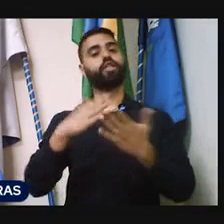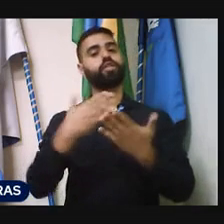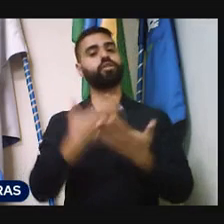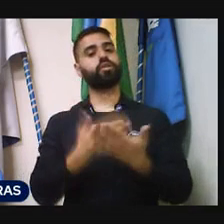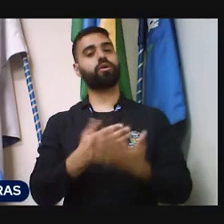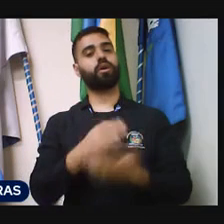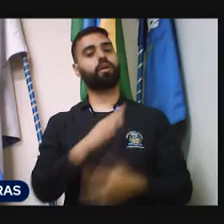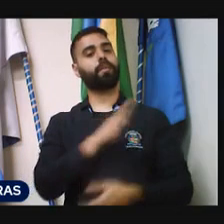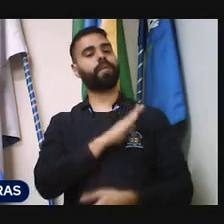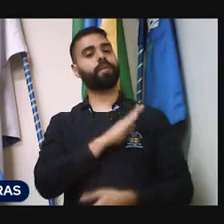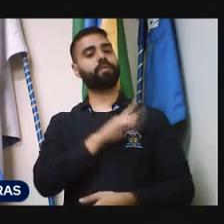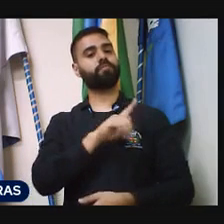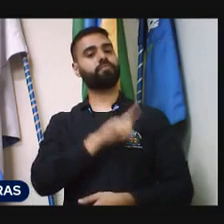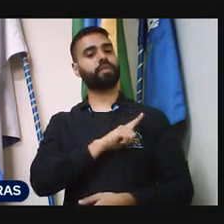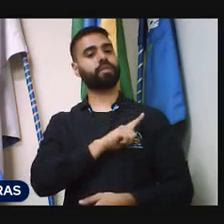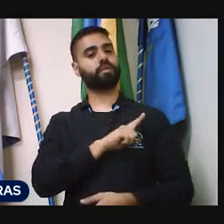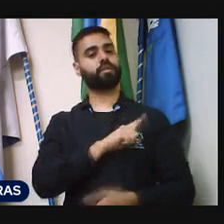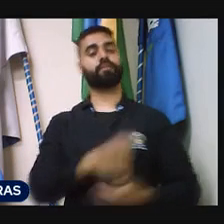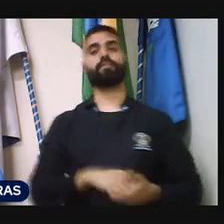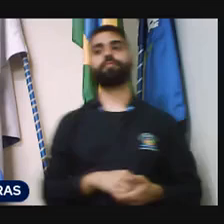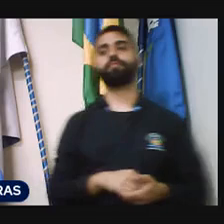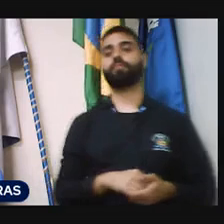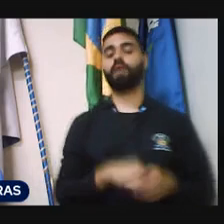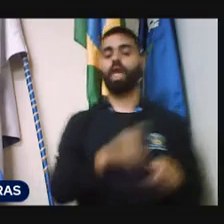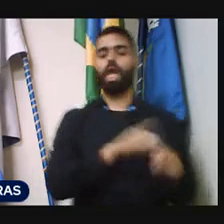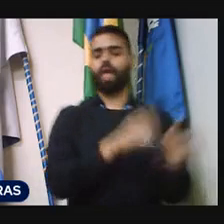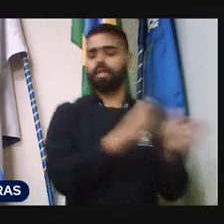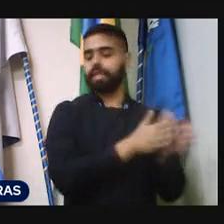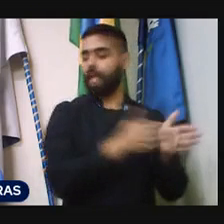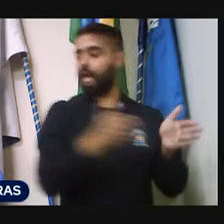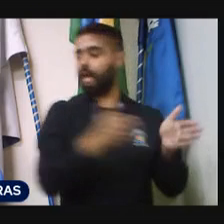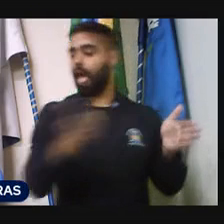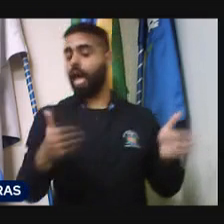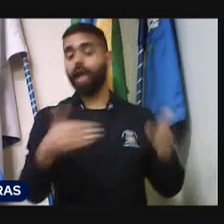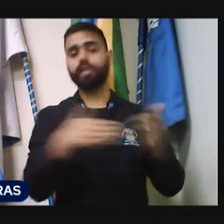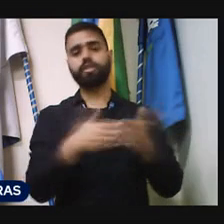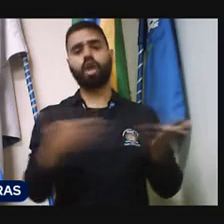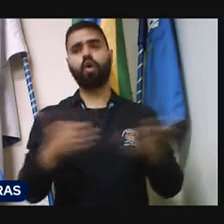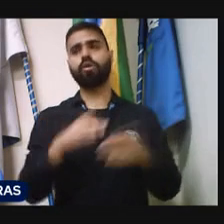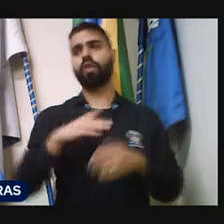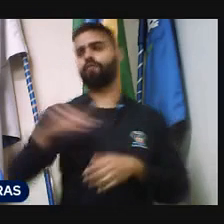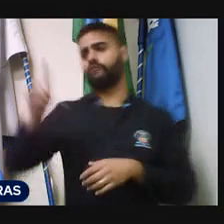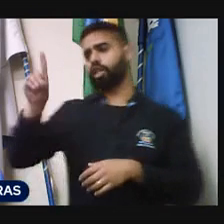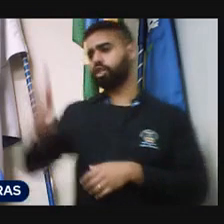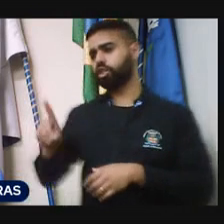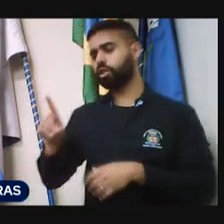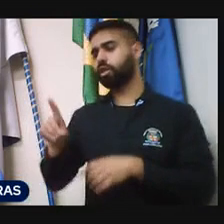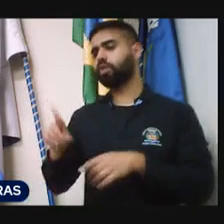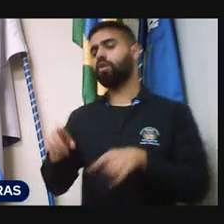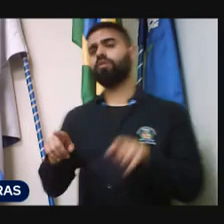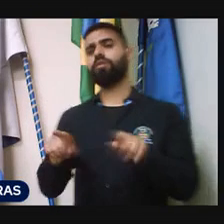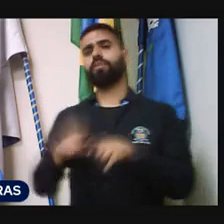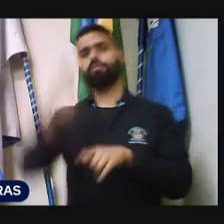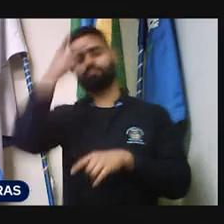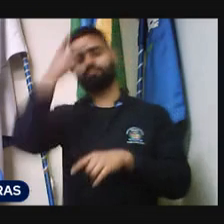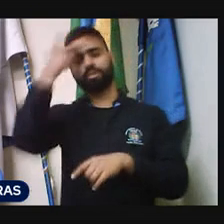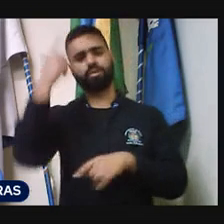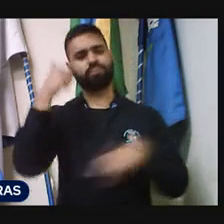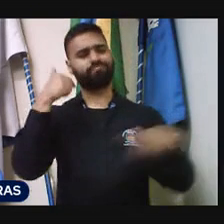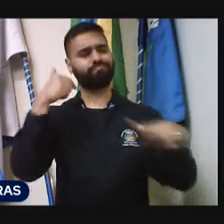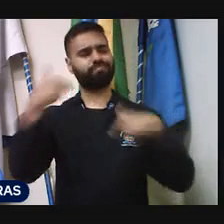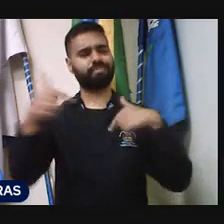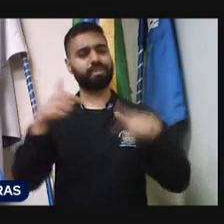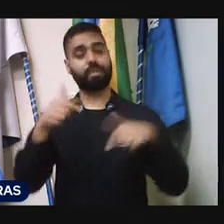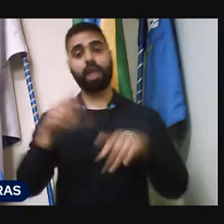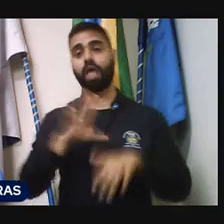Estadual Coronel Benjamin Guimarães desde período até hoje muitos diretores designados médico substituto se funcionários exerceram pão